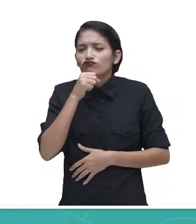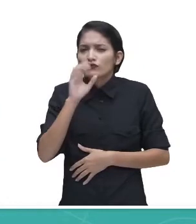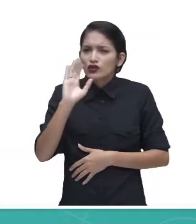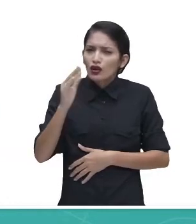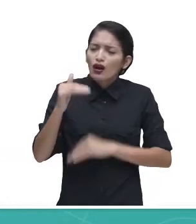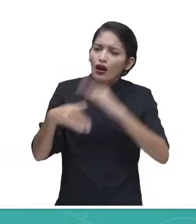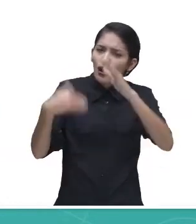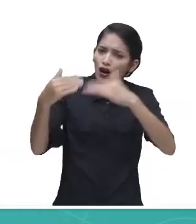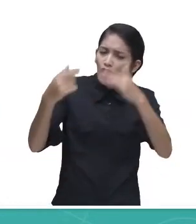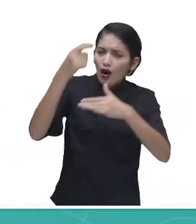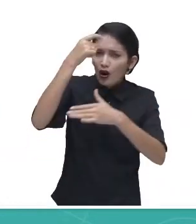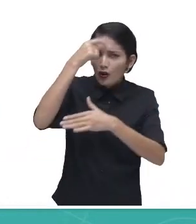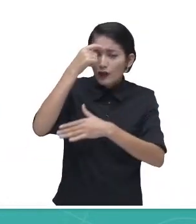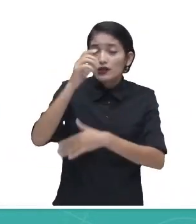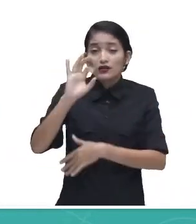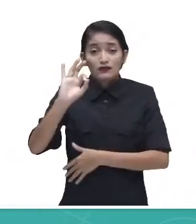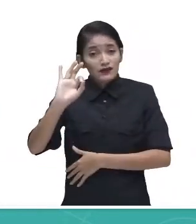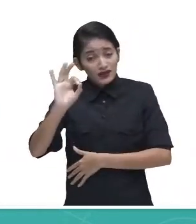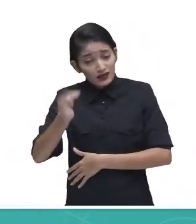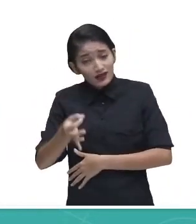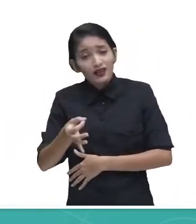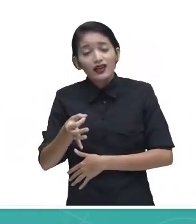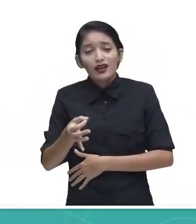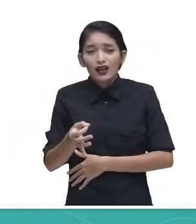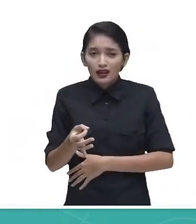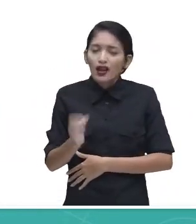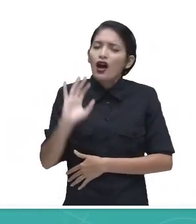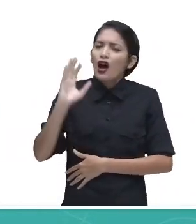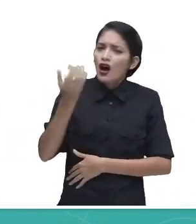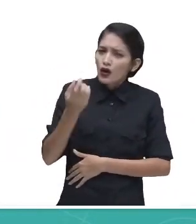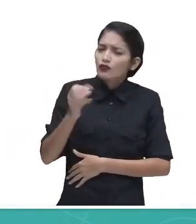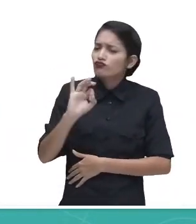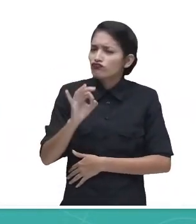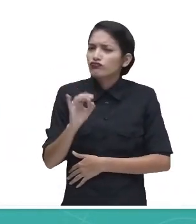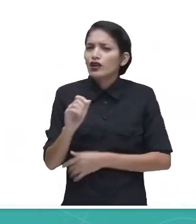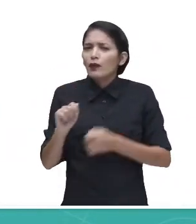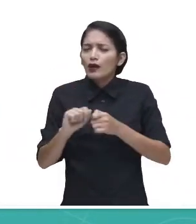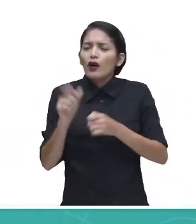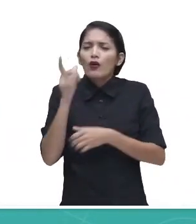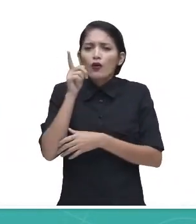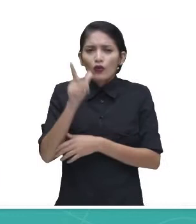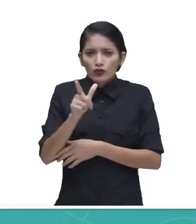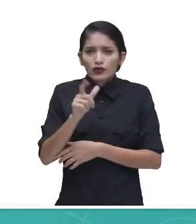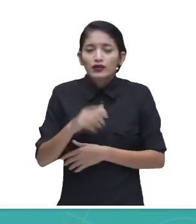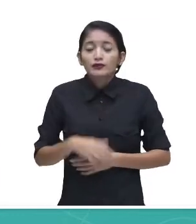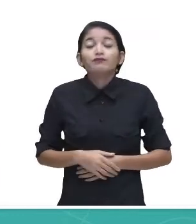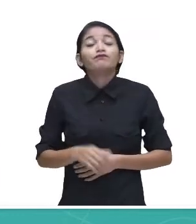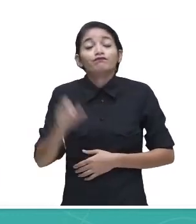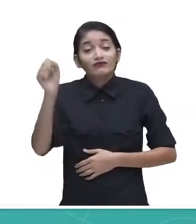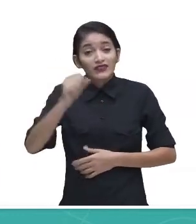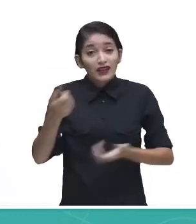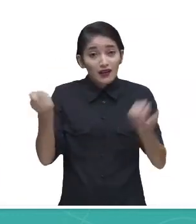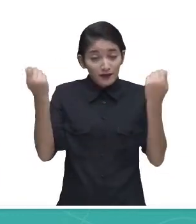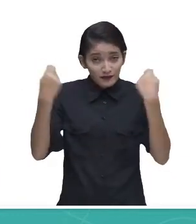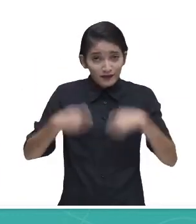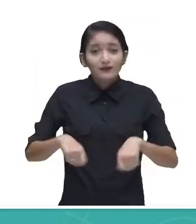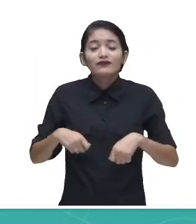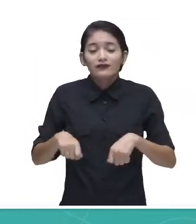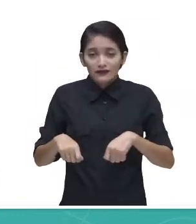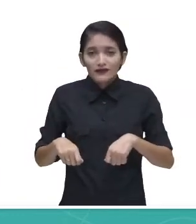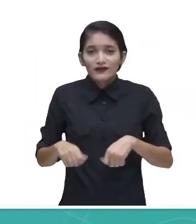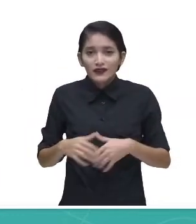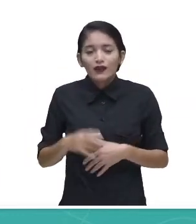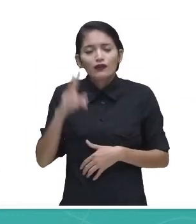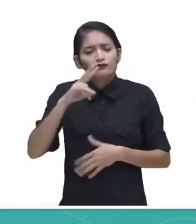com o metabolismo correto, funcionando para garantir essa homeostase? É possível, tá bom? Então, vamos